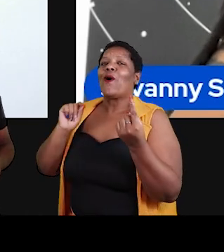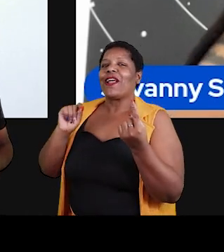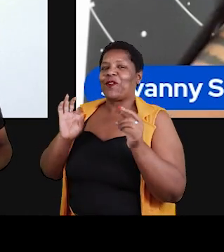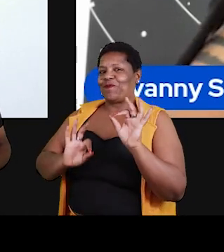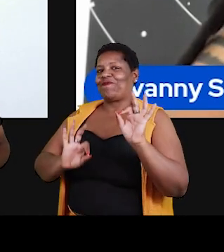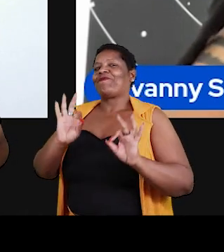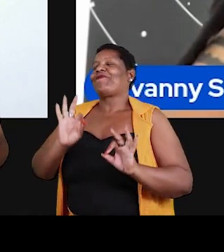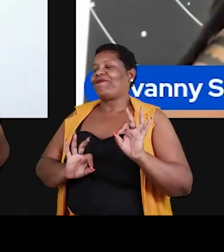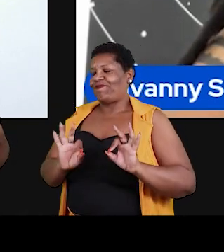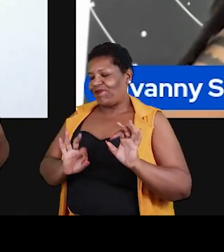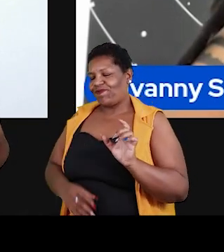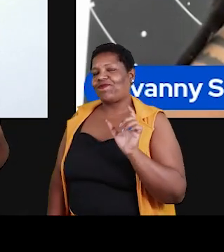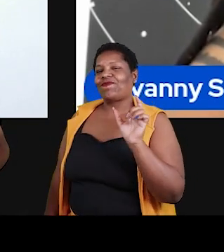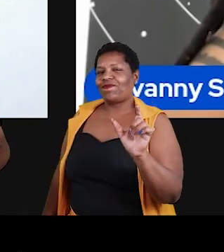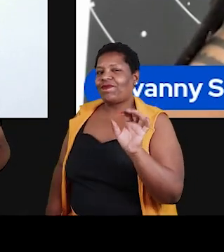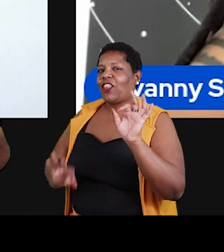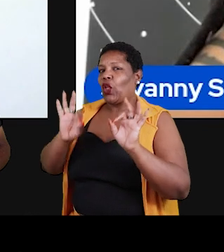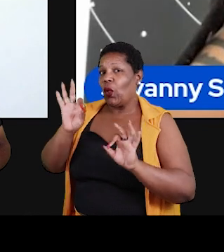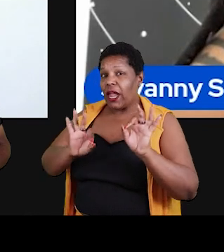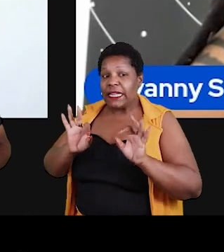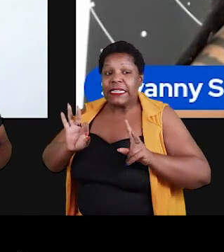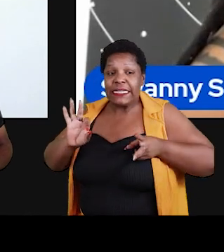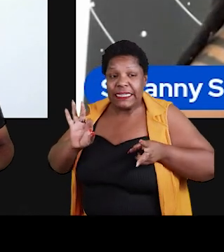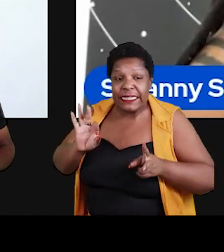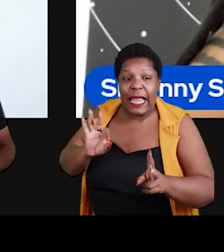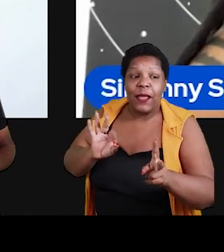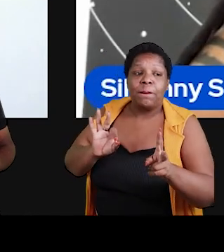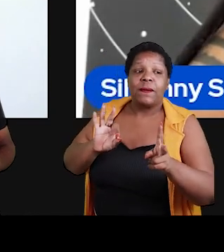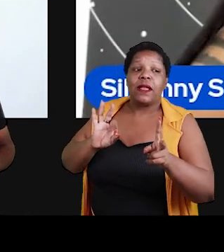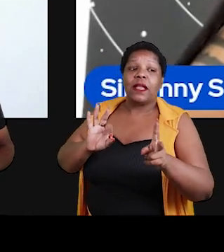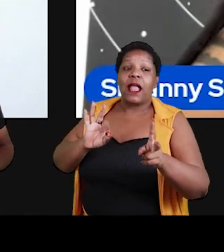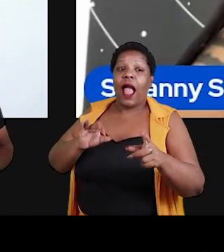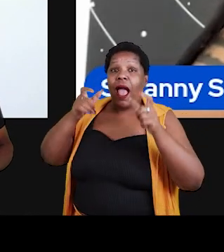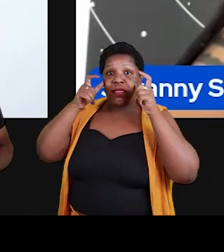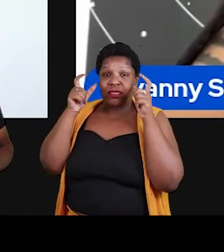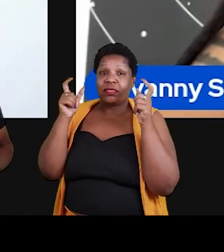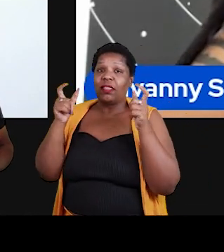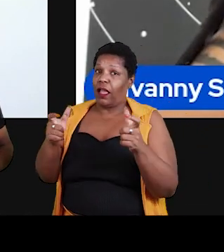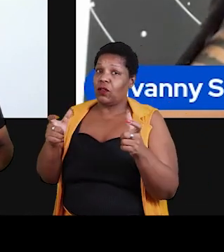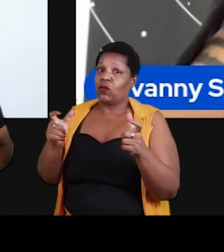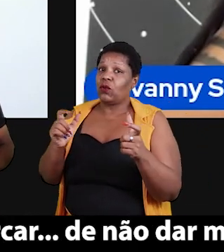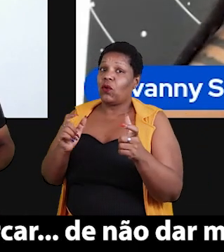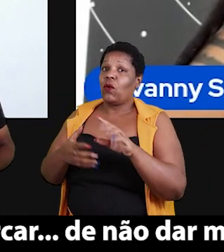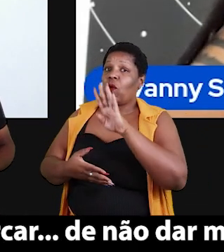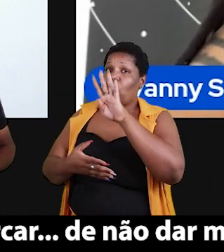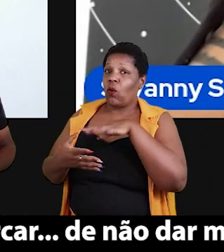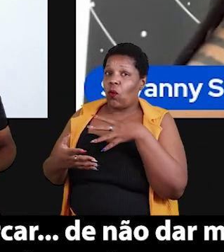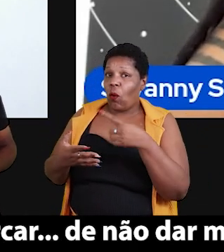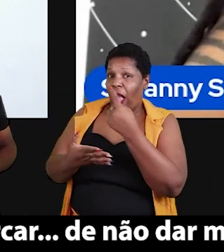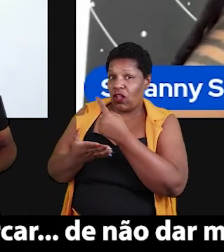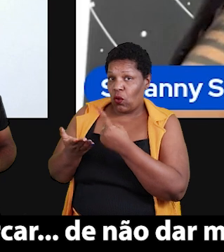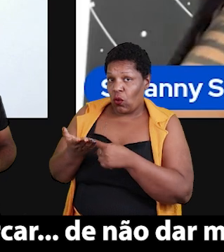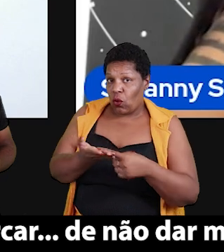da organização, de você estar sempre muito atento à sua agenda, de não